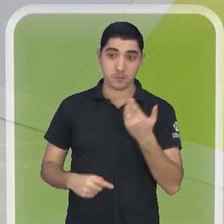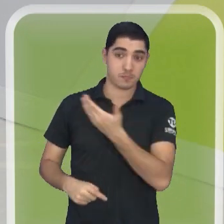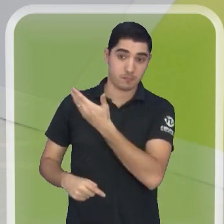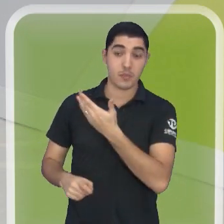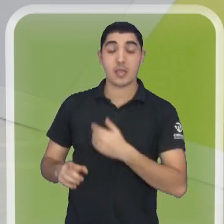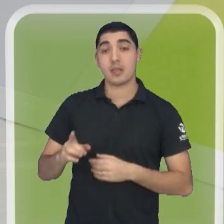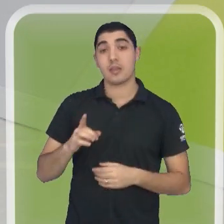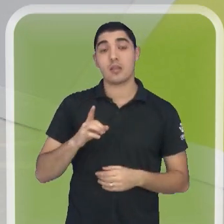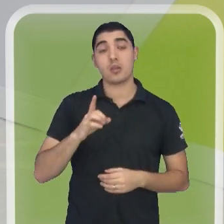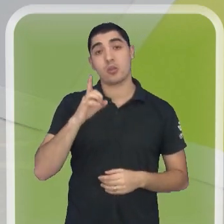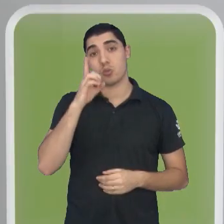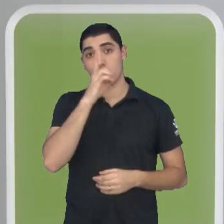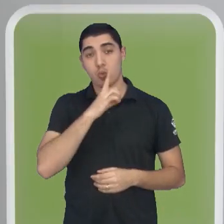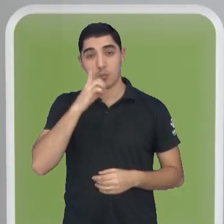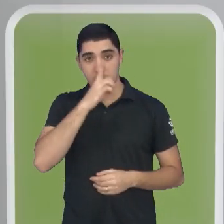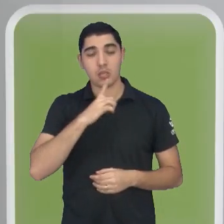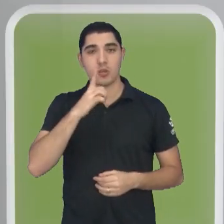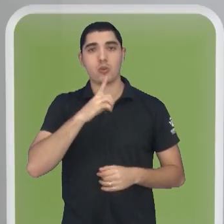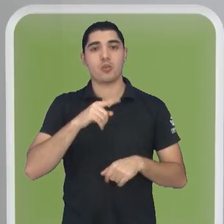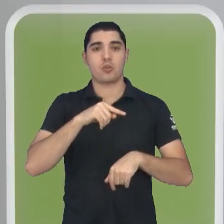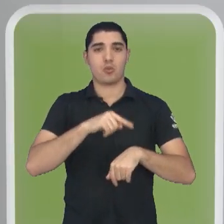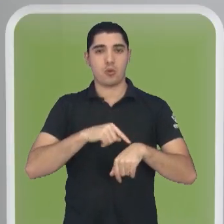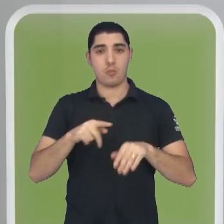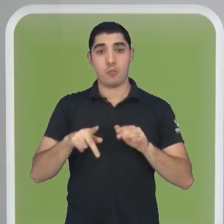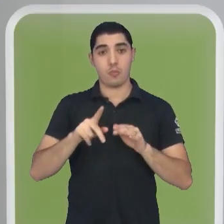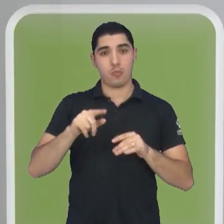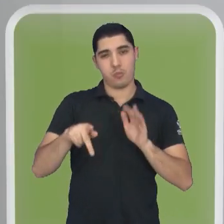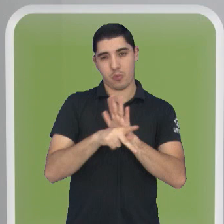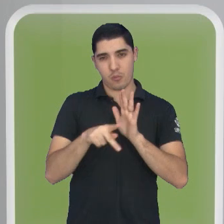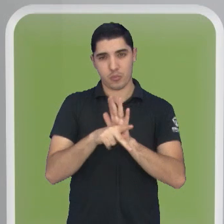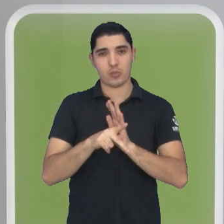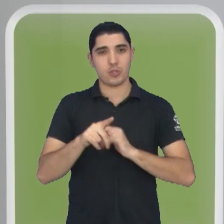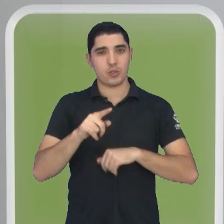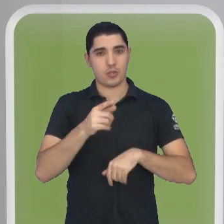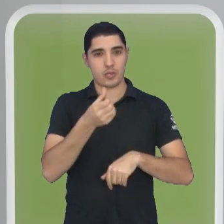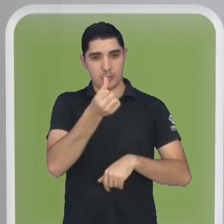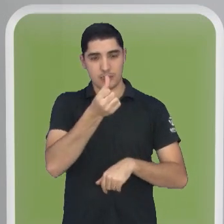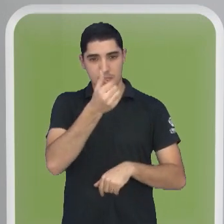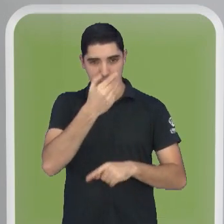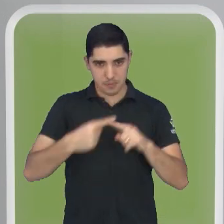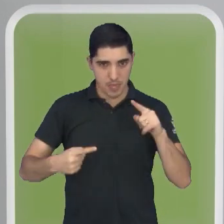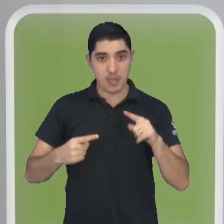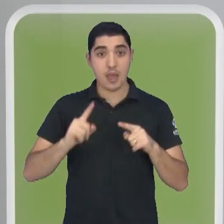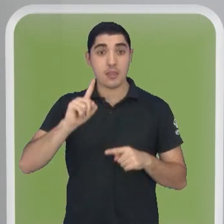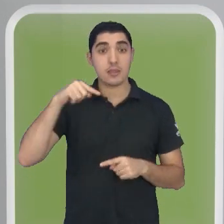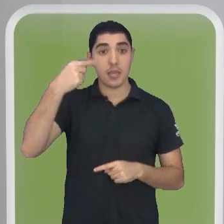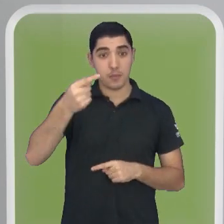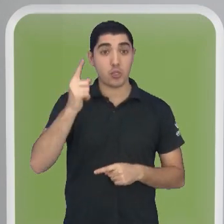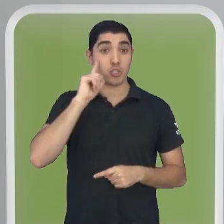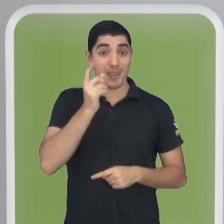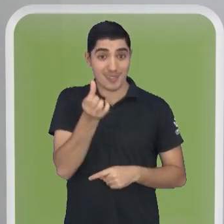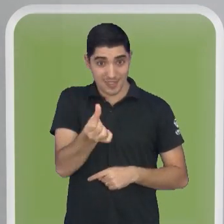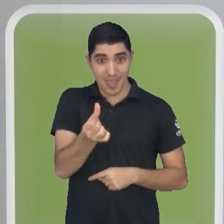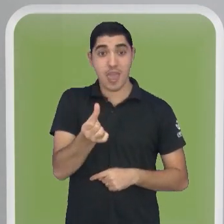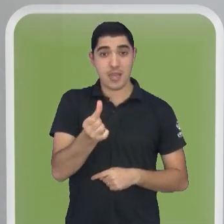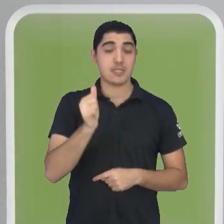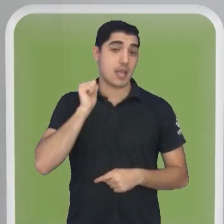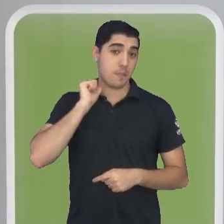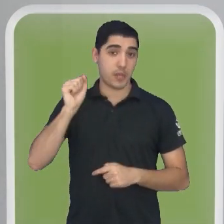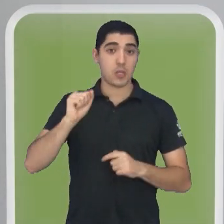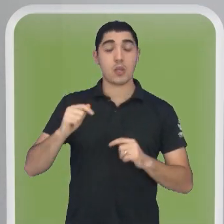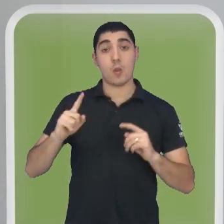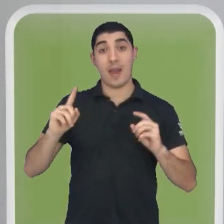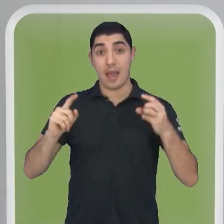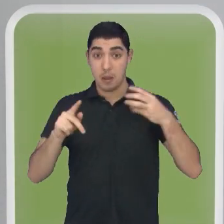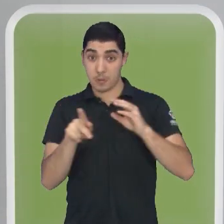domingo, 18h30, dia 6 de abril, 21 horas, é o jogo da volta. Se terminar empatado, tem o terceiro